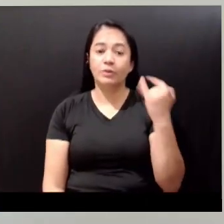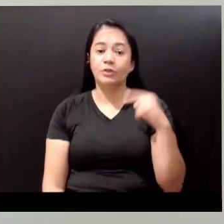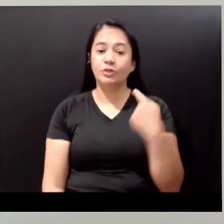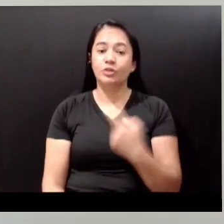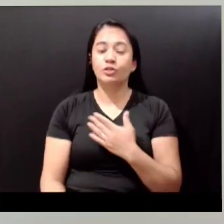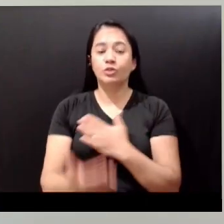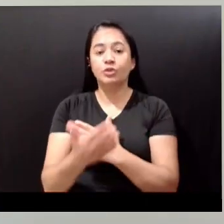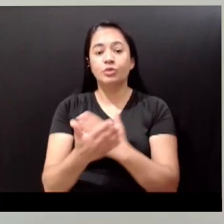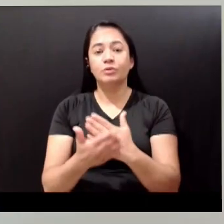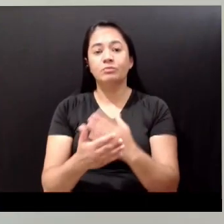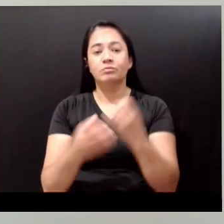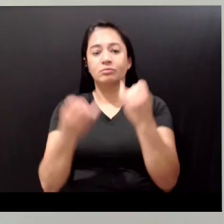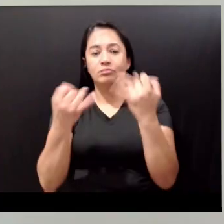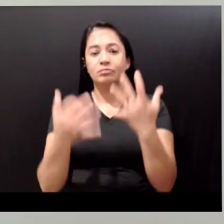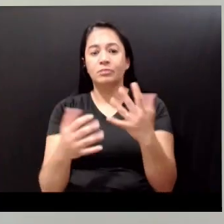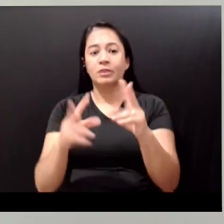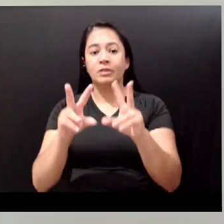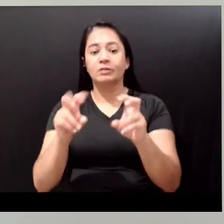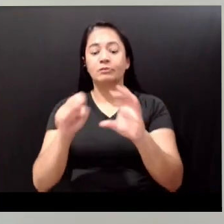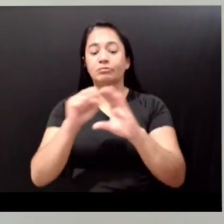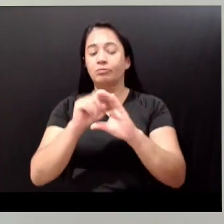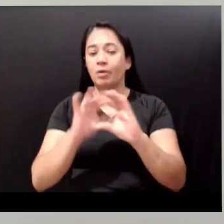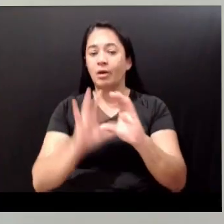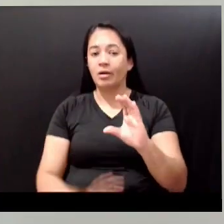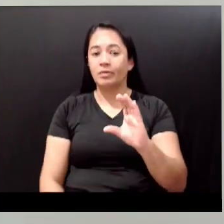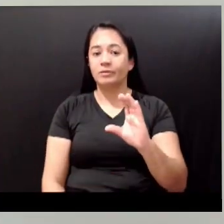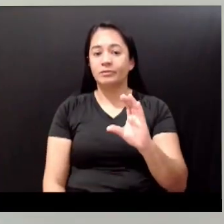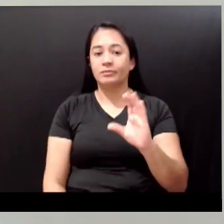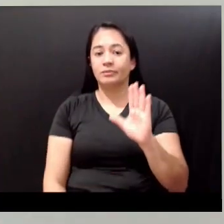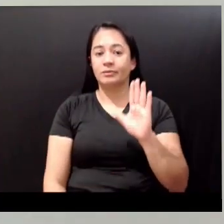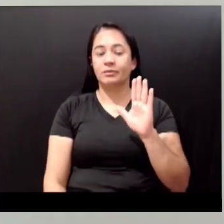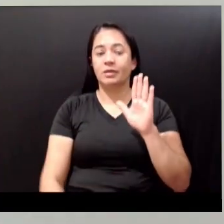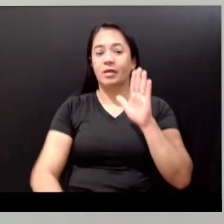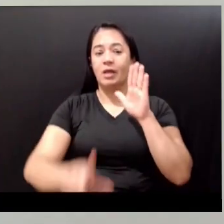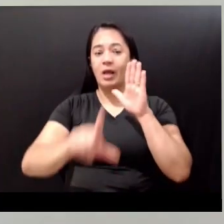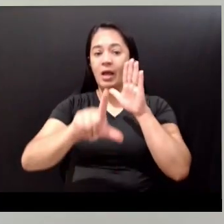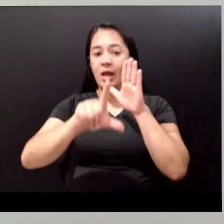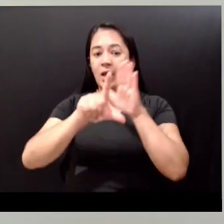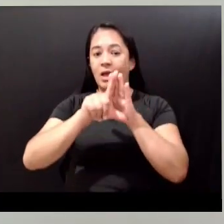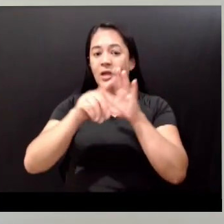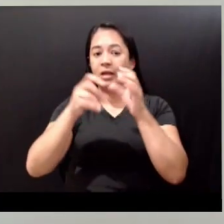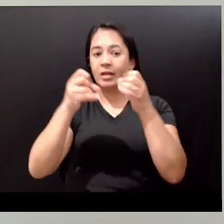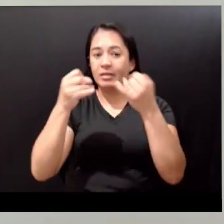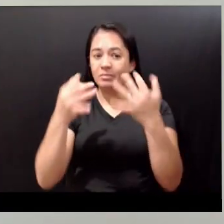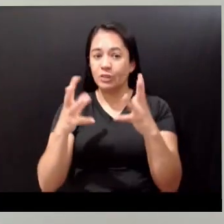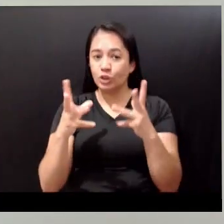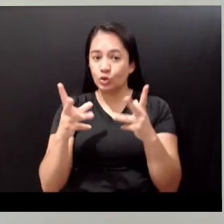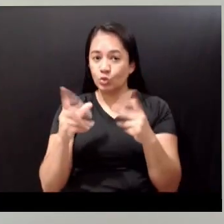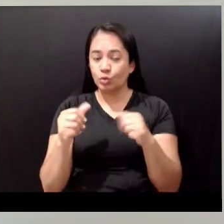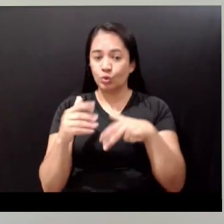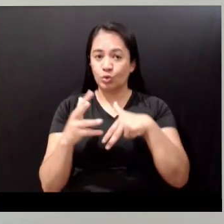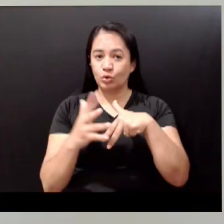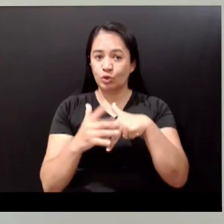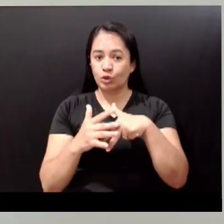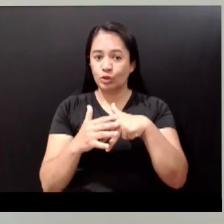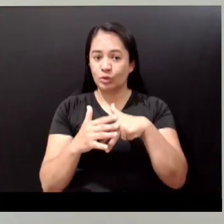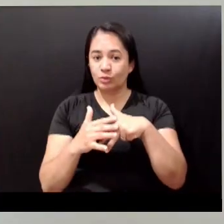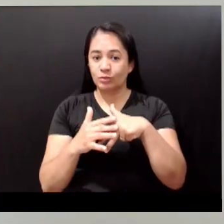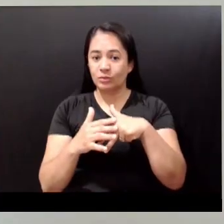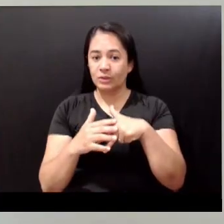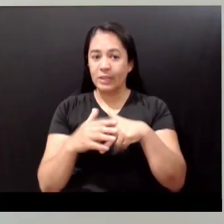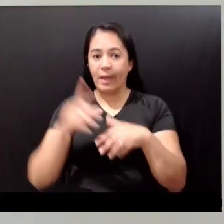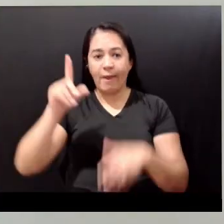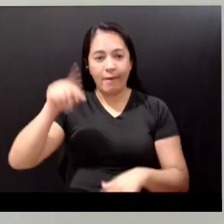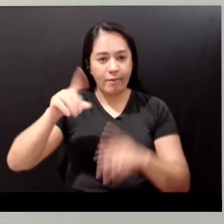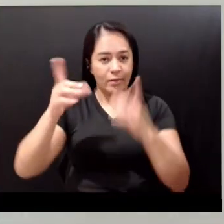gente começar pontuando um aspecto. A lei, ela não define que todos os pacientes com